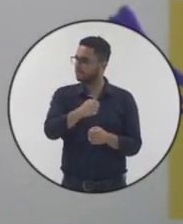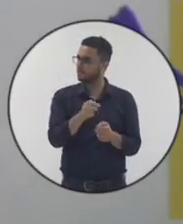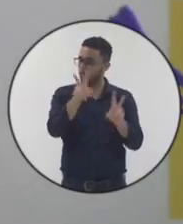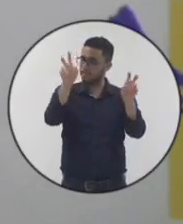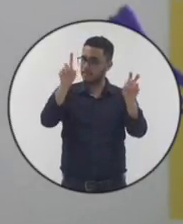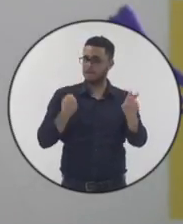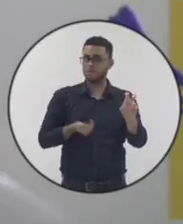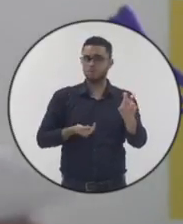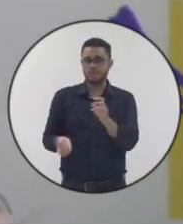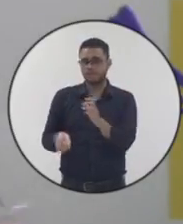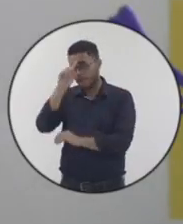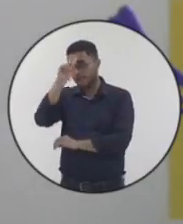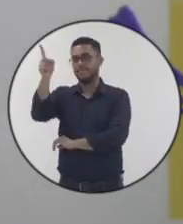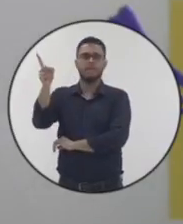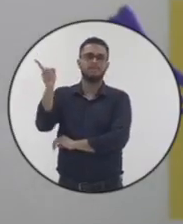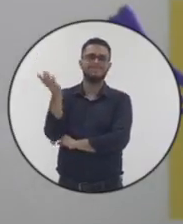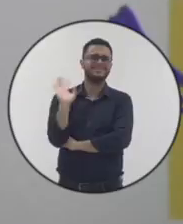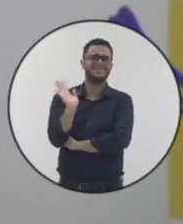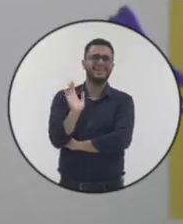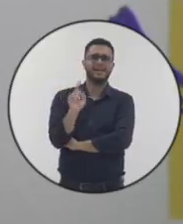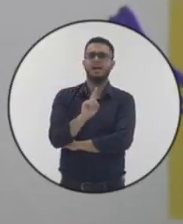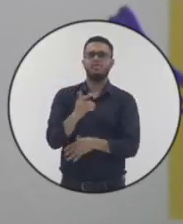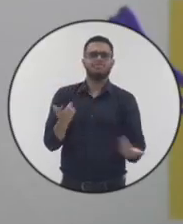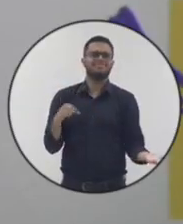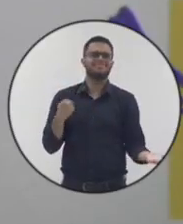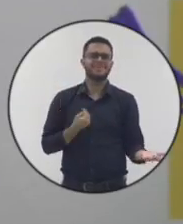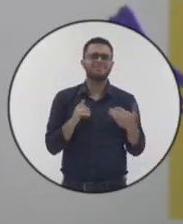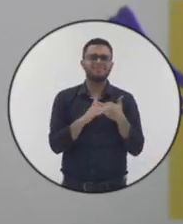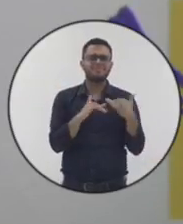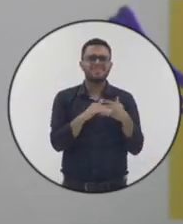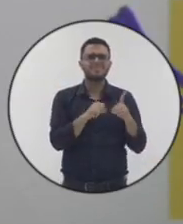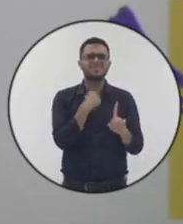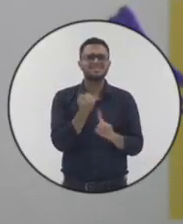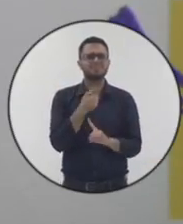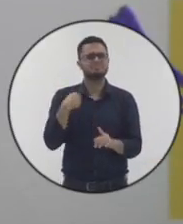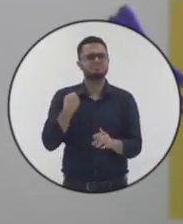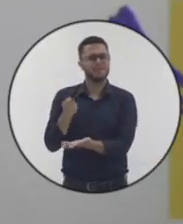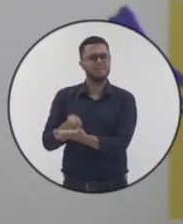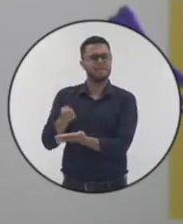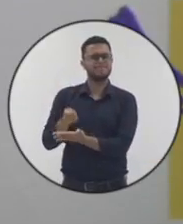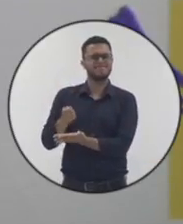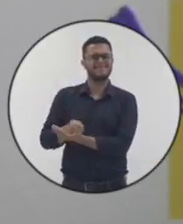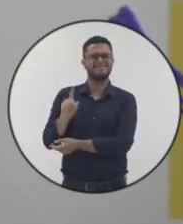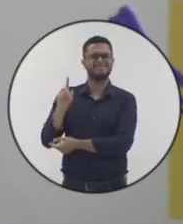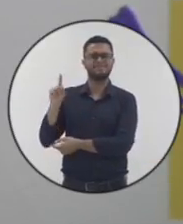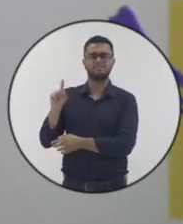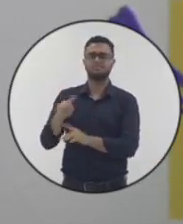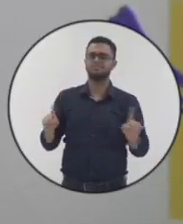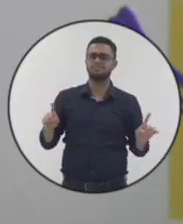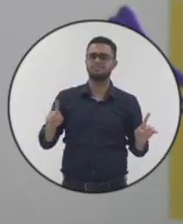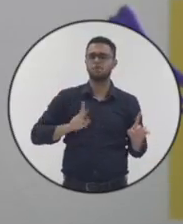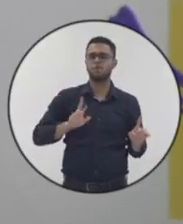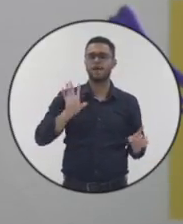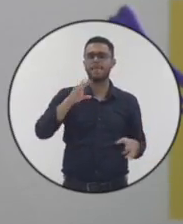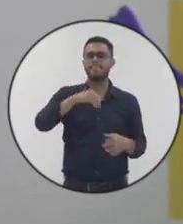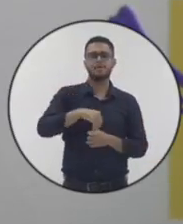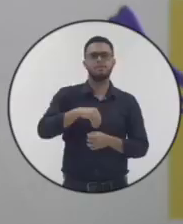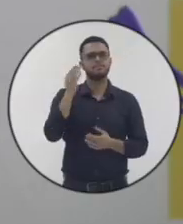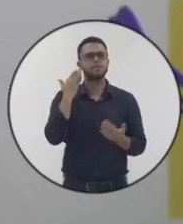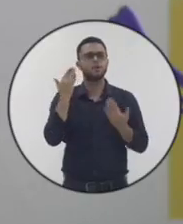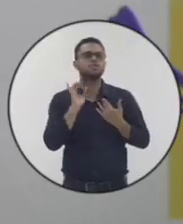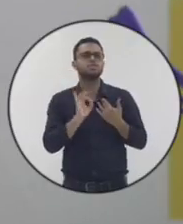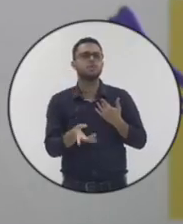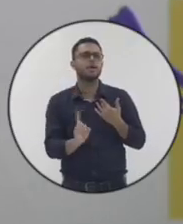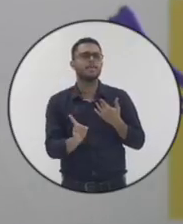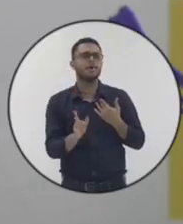não está inventando a roda, nós que somos do movimento social, que a gente vem cobrando isso há muito tempo. E que não só a psicologia, as outras áreas do conhecimento